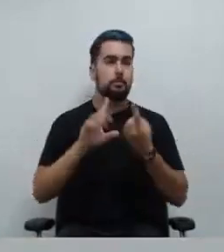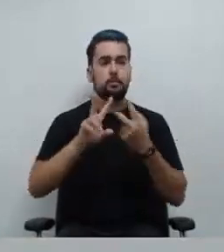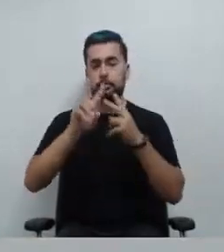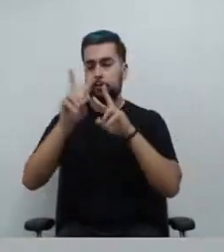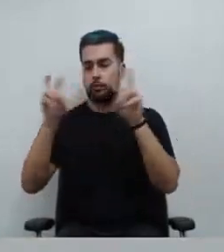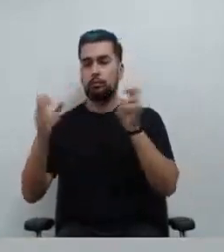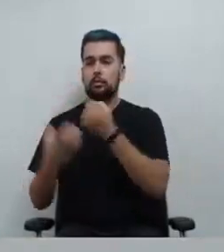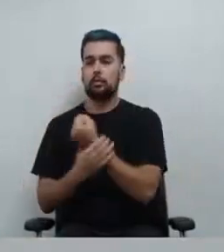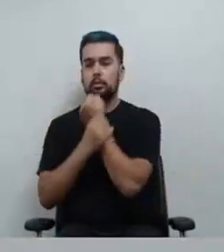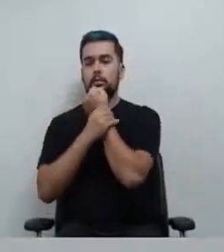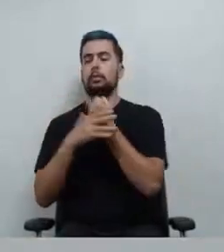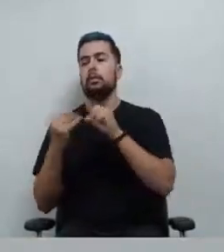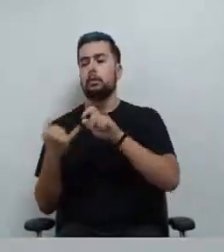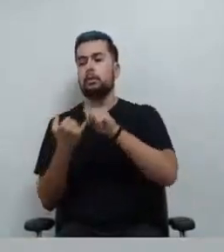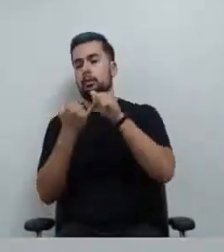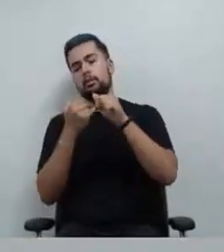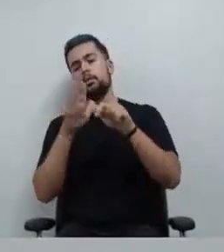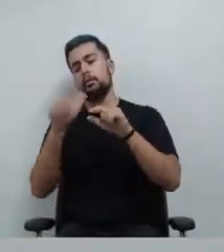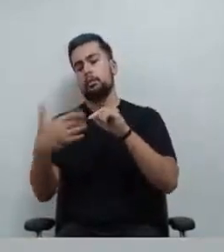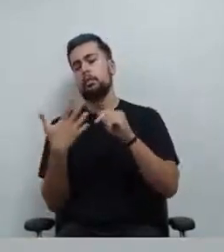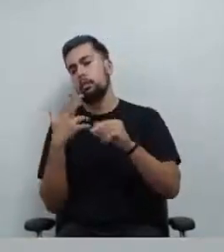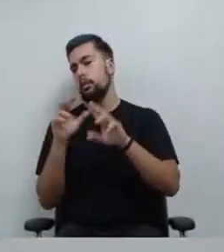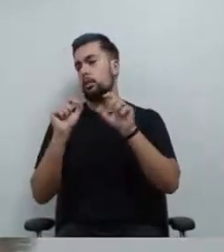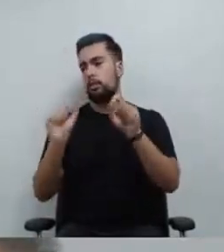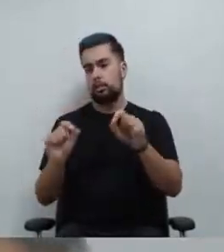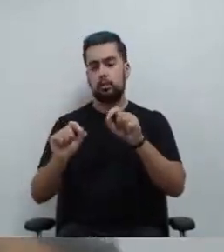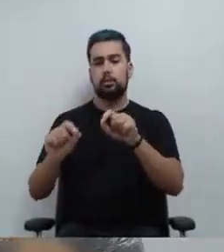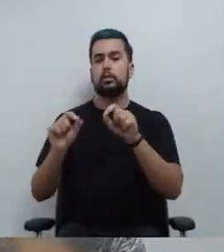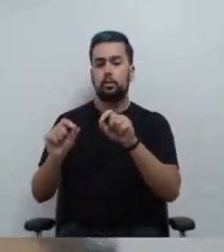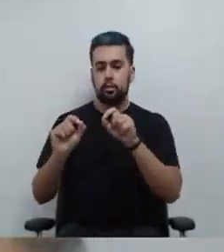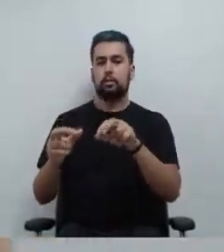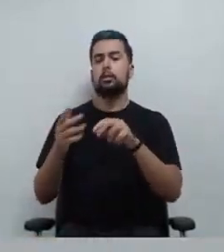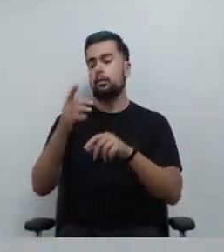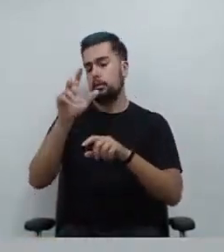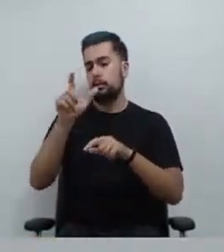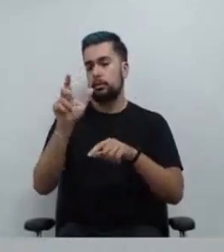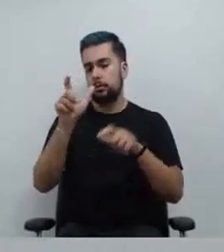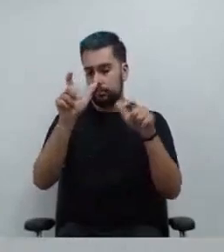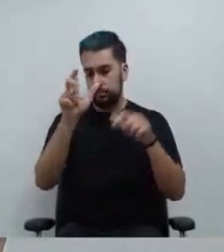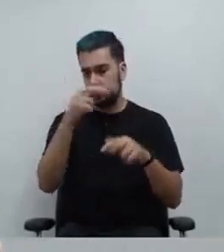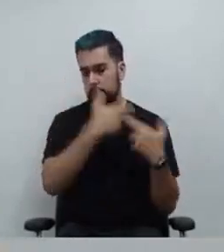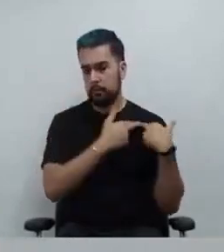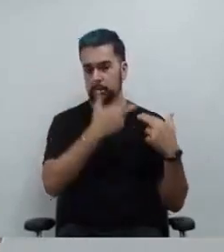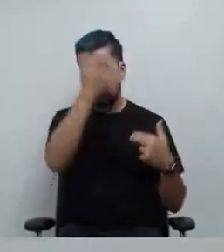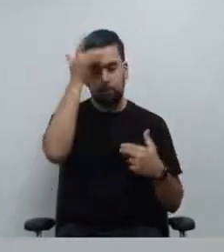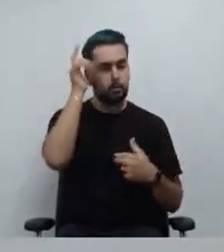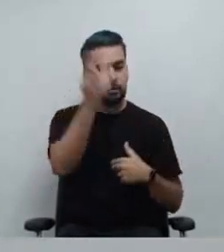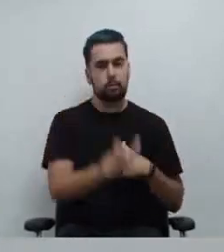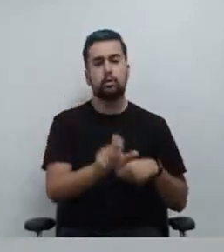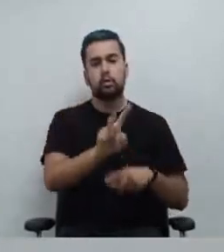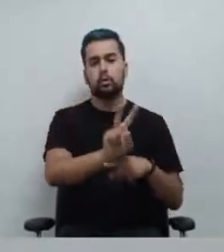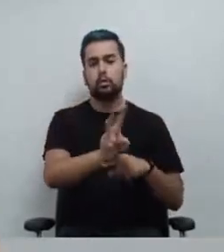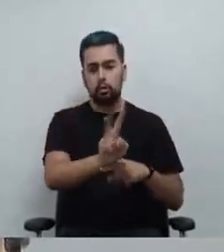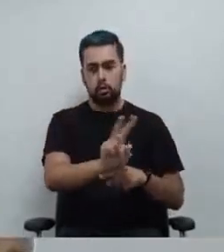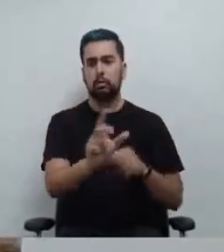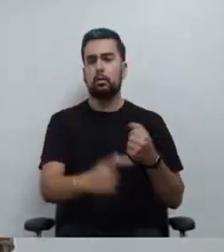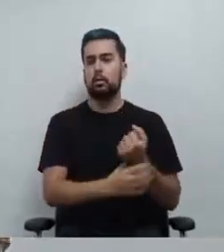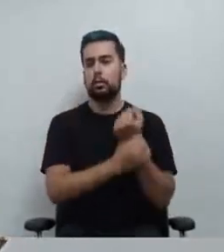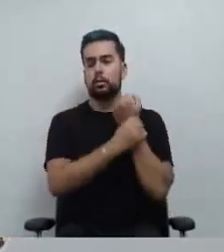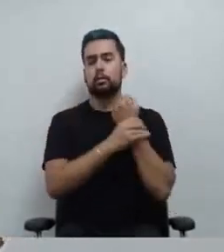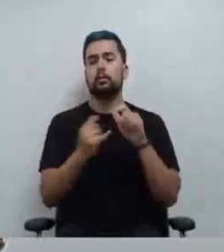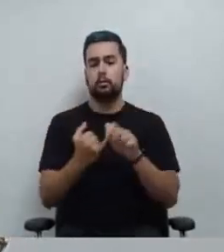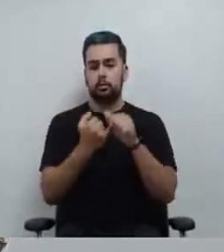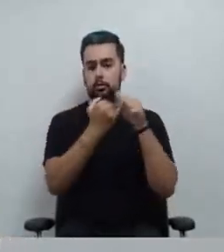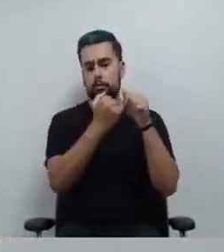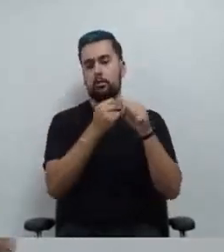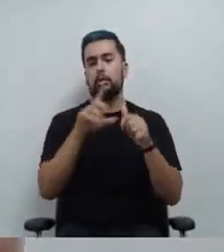segurança patrimonial, quais são as funções do segurança patrimonial, se a gente precisa reforçar a segurança para o